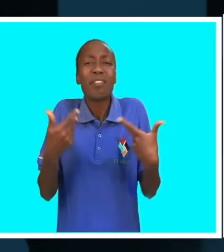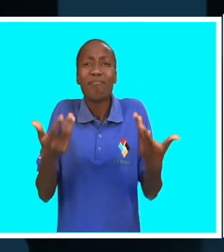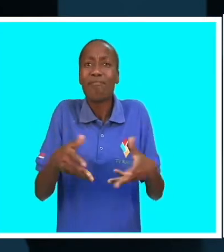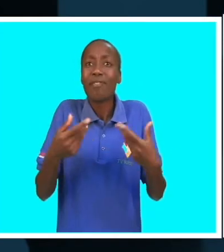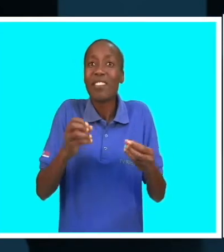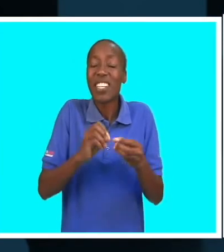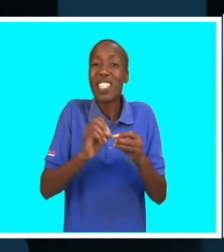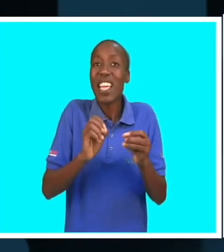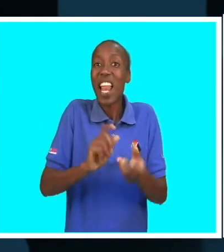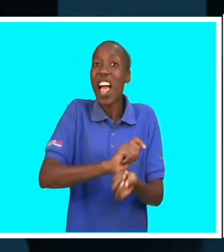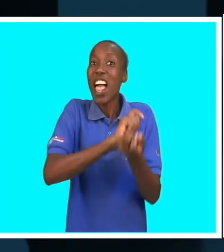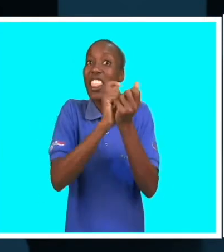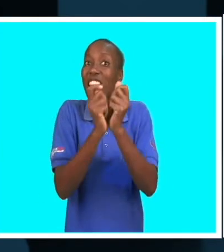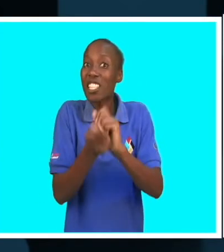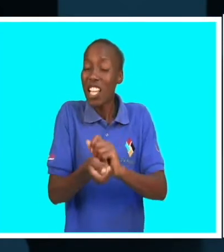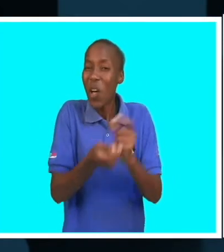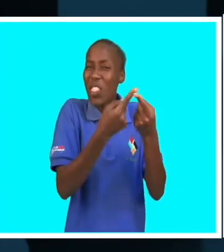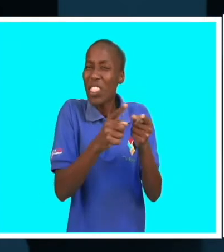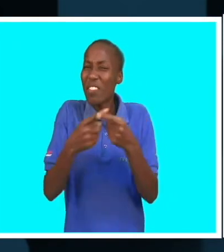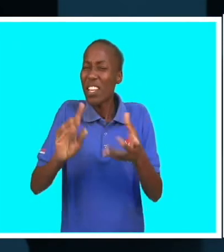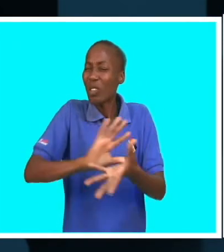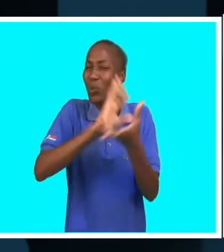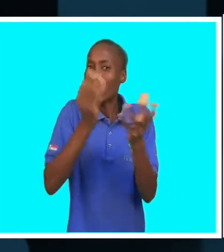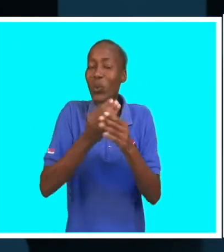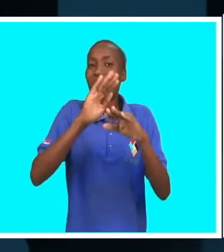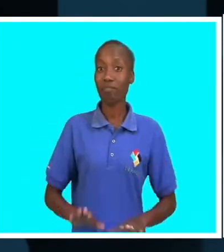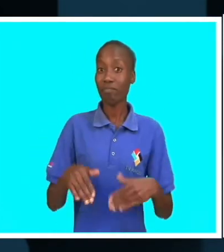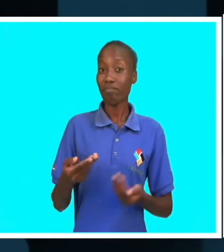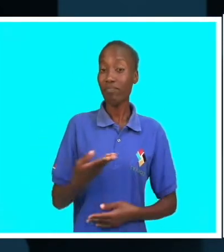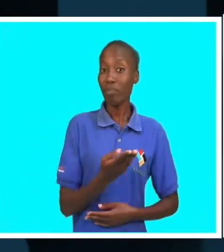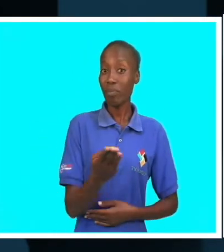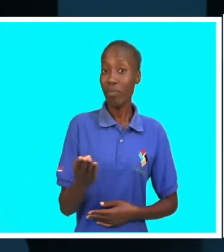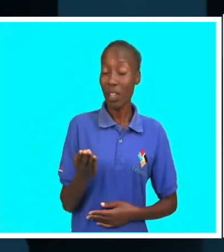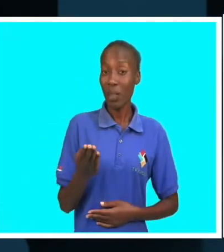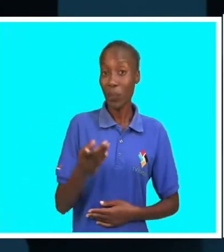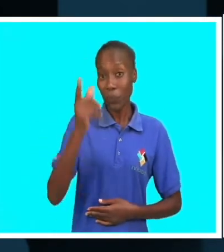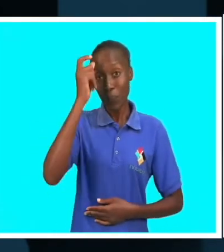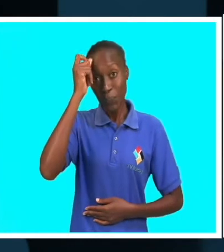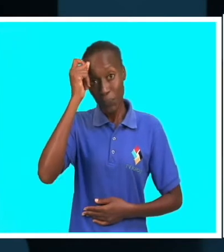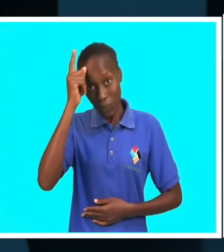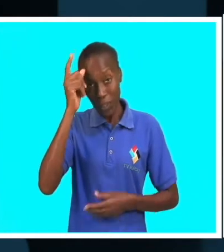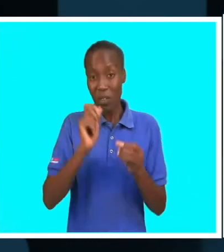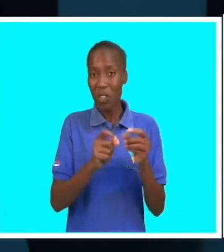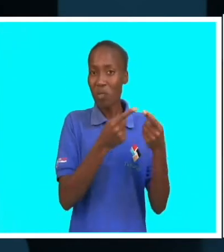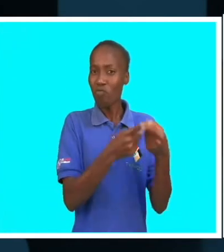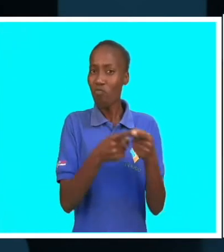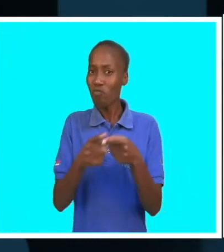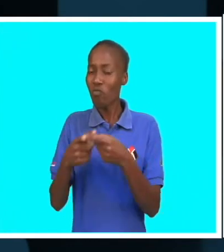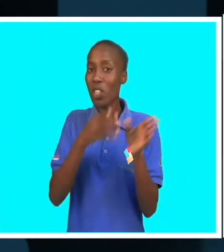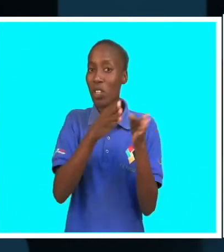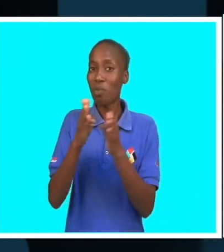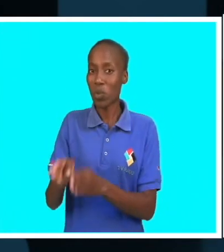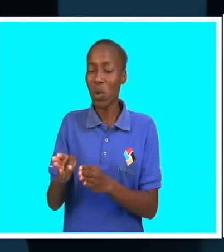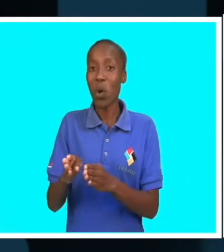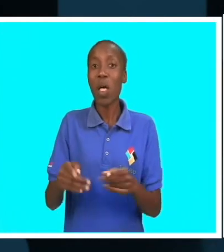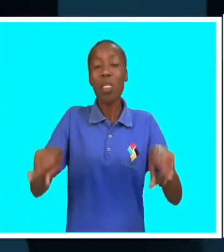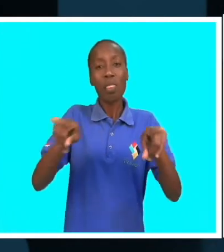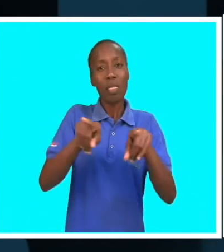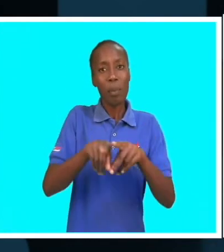tradução integral de tudo o está a acontecer. O evento não só serviu para cruzar diferentes camadas